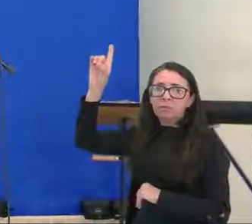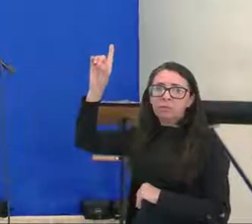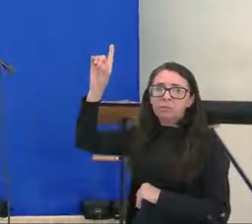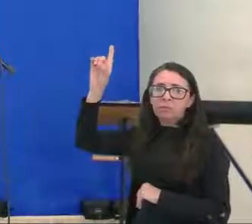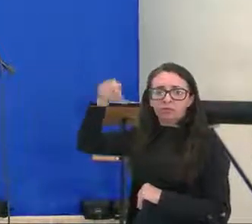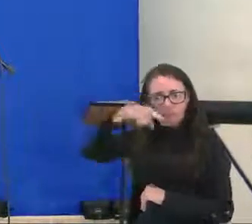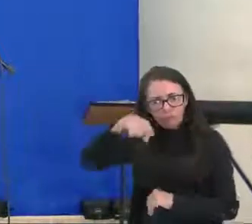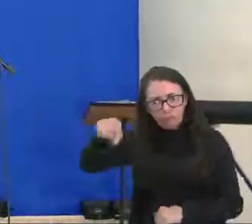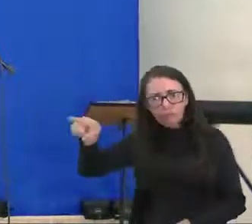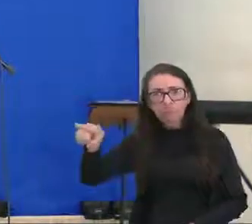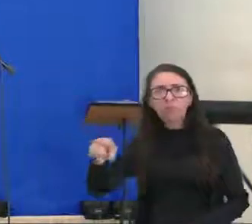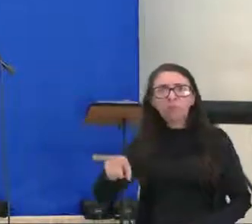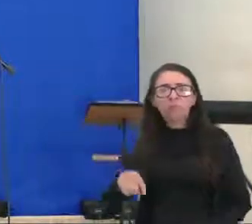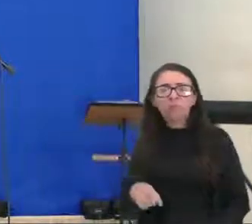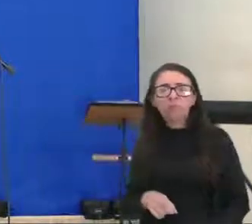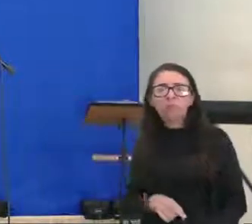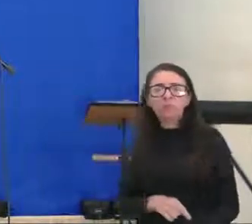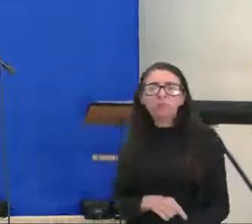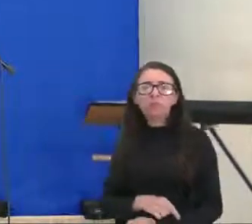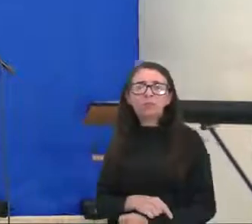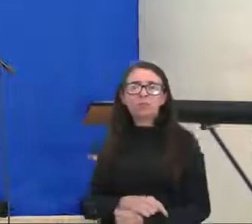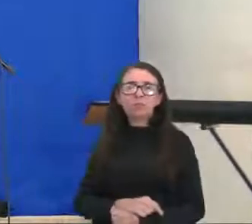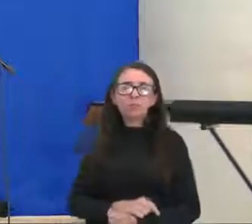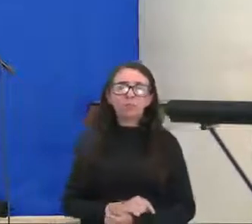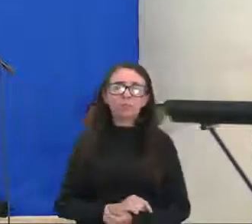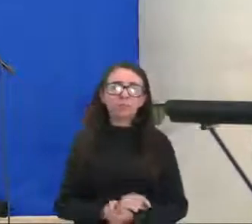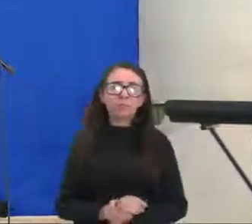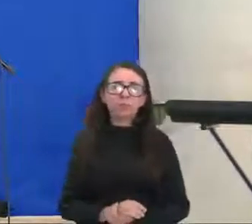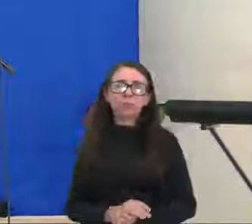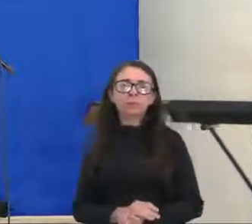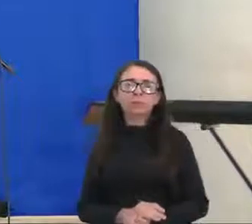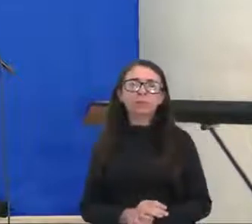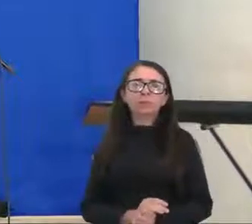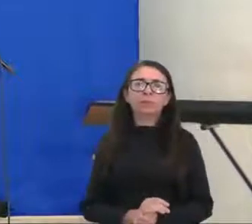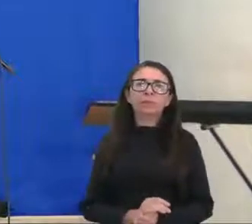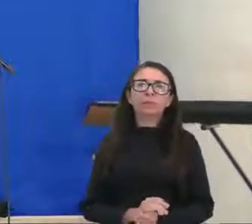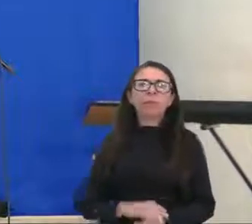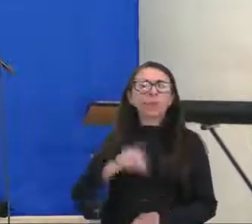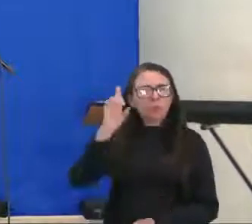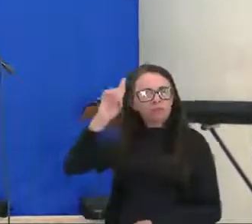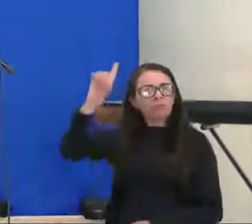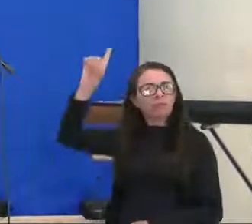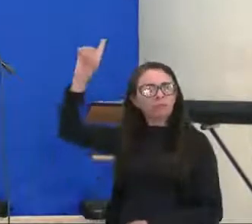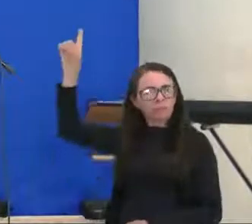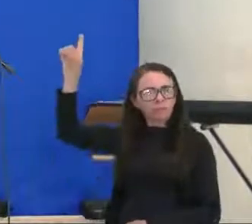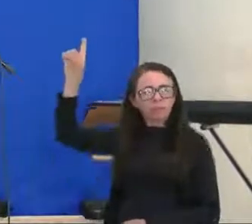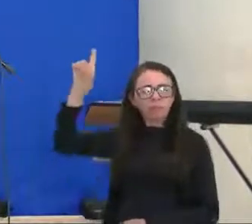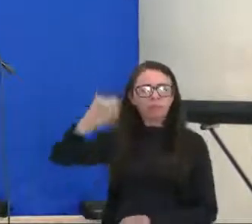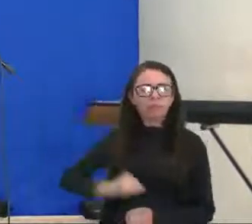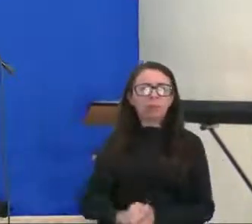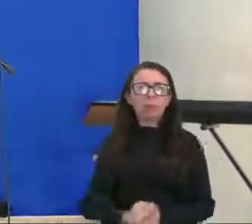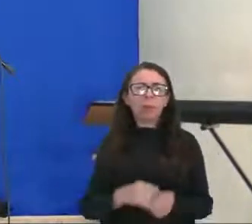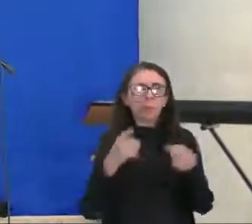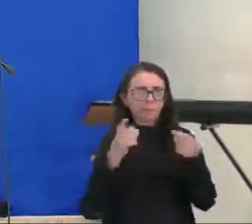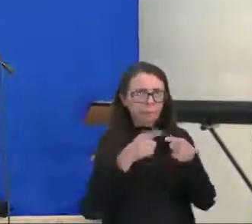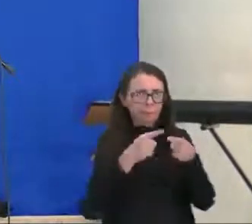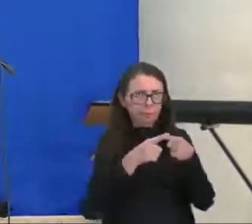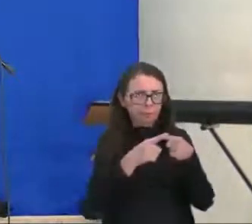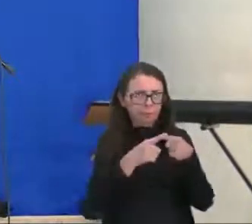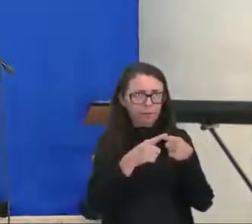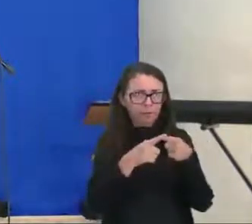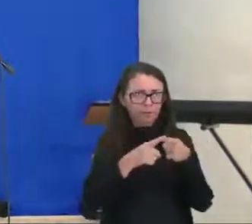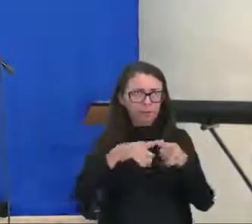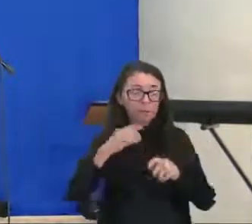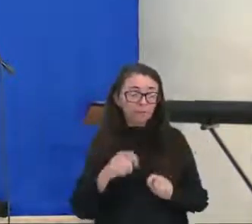Então, o padrão que encontramos no Antigo Testamento era mais ou menos assim. Ó. Primeiro, Deus dava uma responsabilidade a